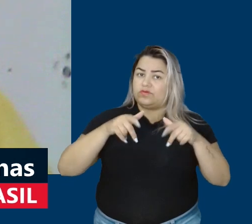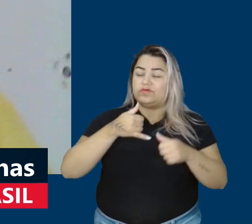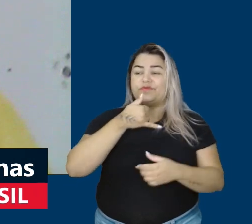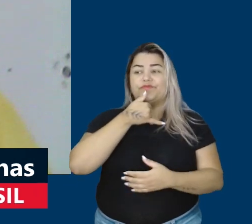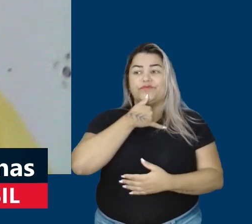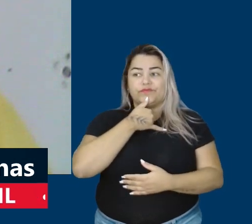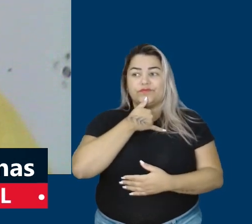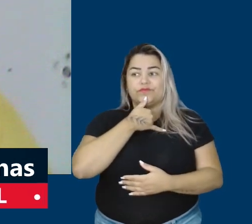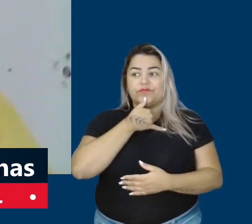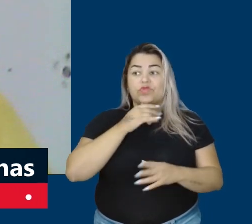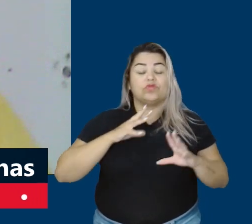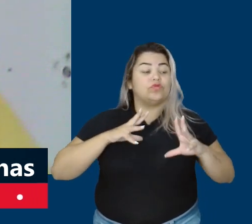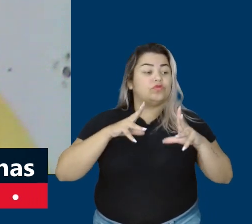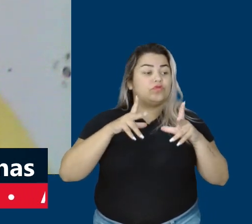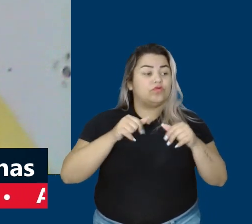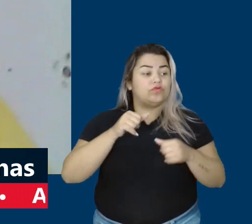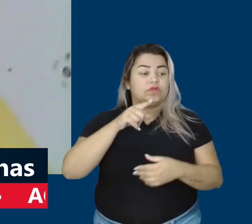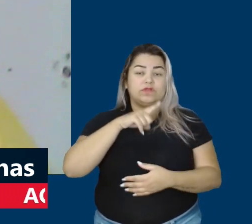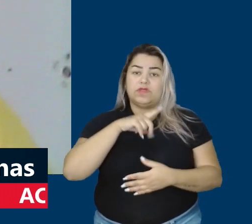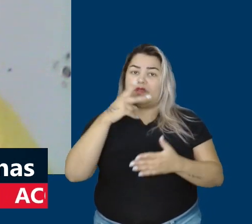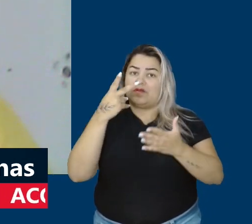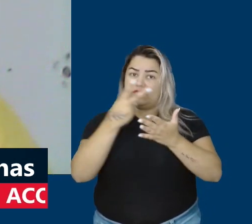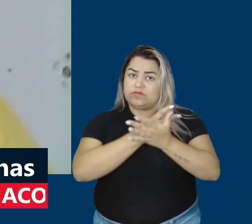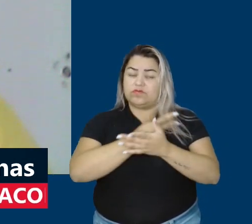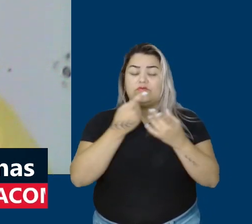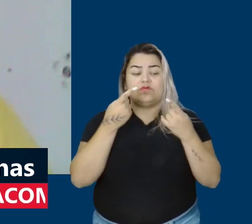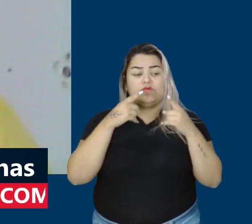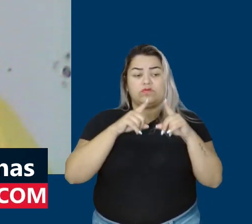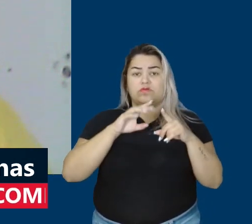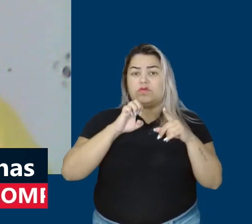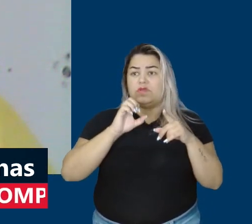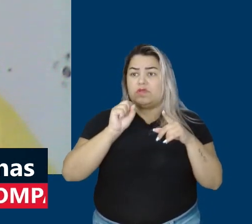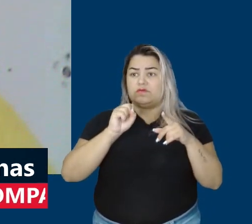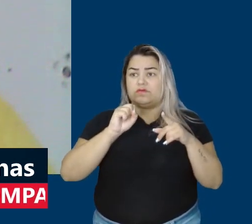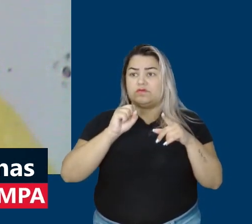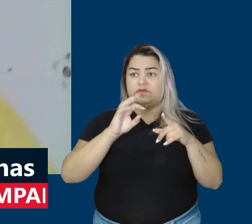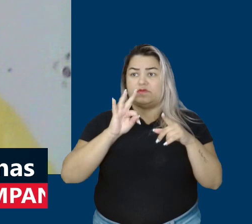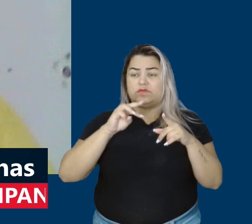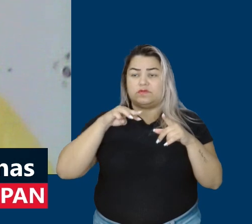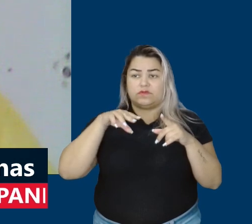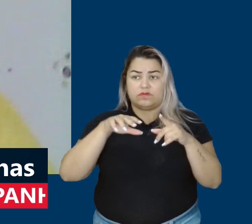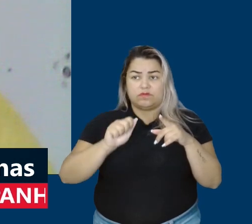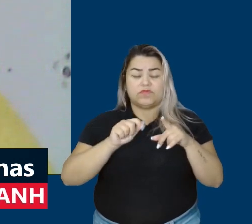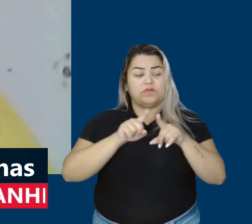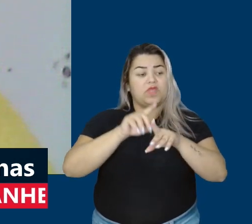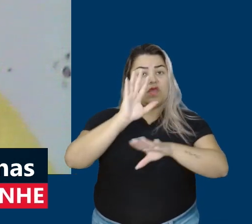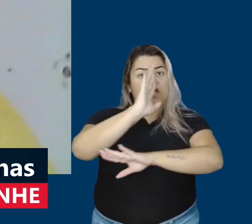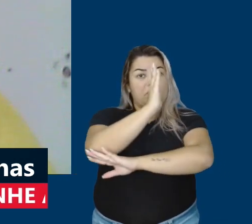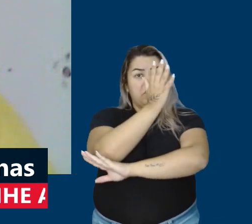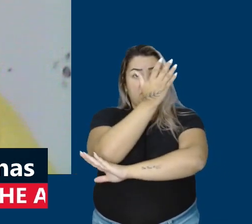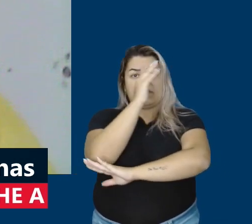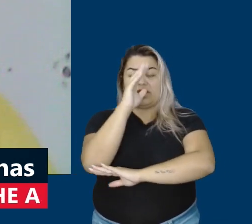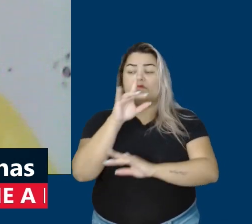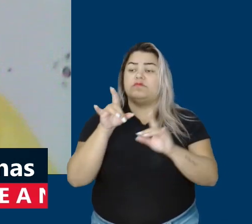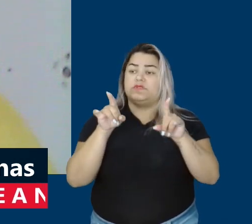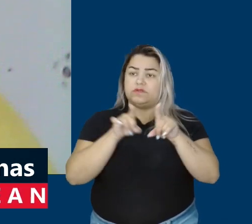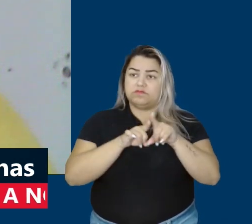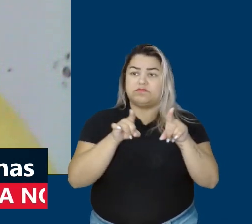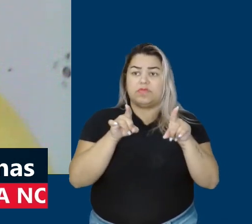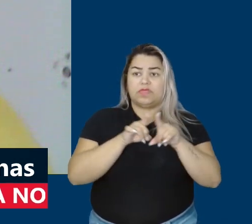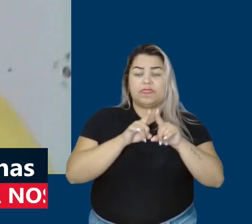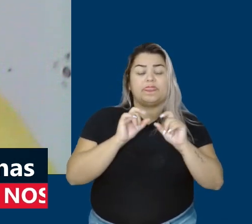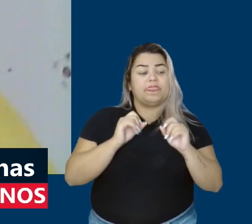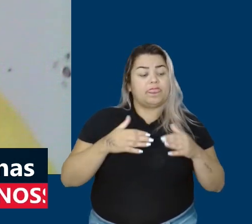infelizmente, de tudo aquilo que tem acontecido contra o nosso ecossistema, com a relação ambiental. Então, é inédito, né,